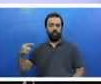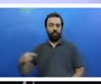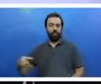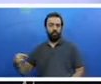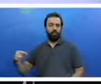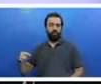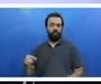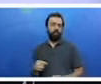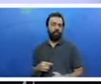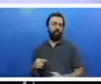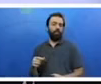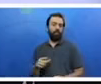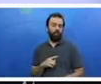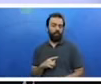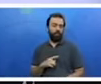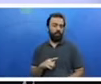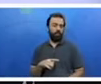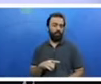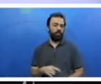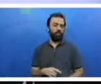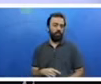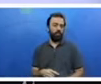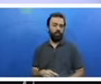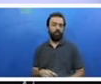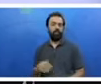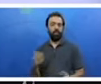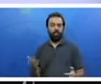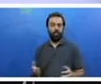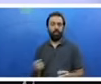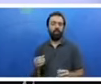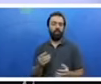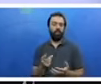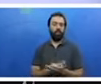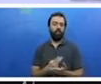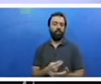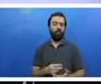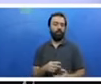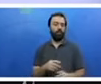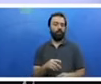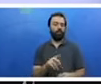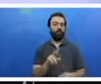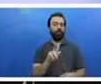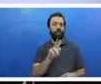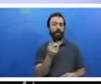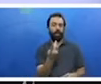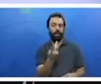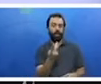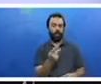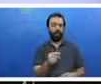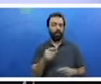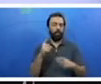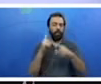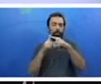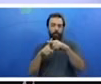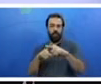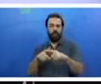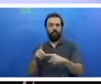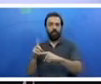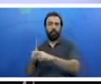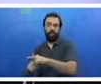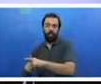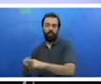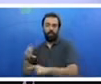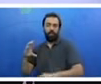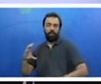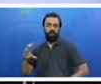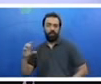Então, nessa transformação, ocorre a formação desses íons aqui. Esse fenômeno, então, ele é conhecido por ionização